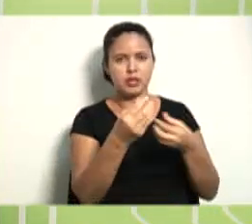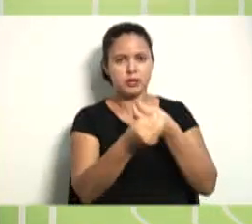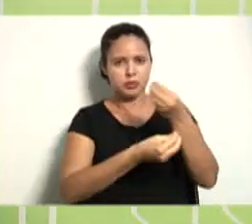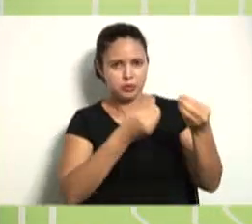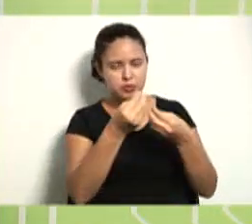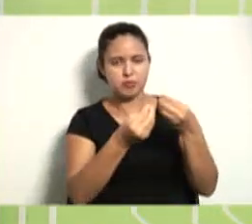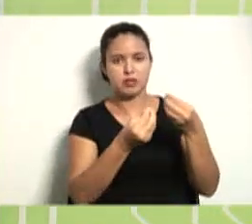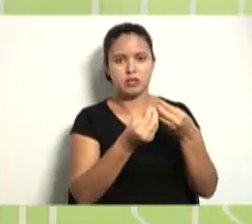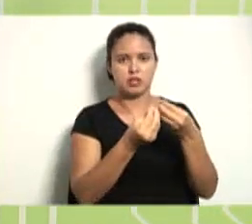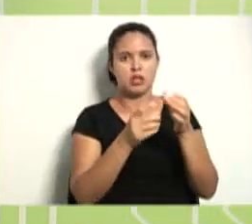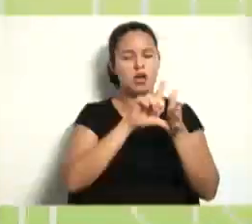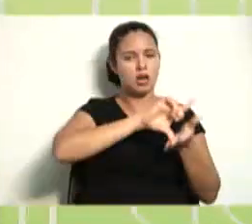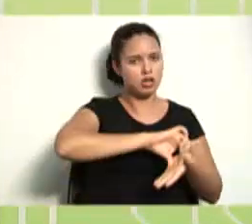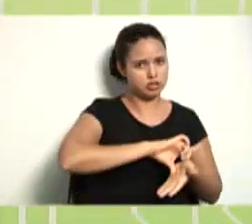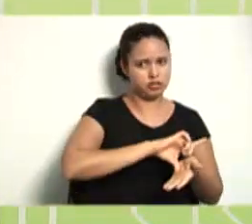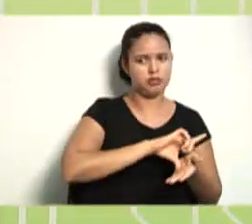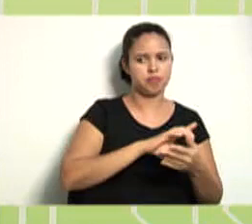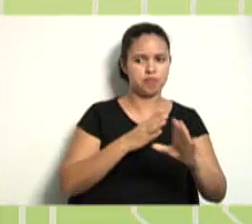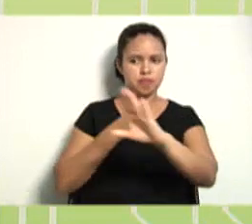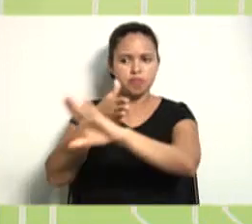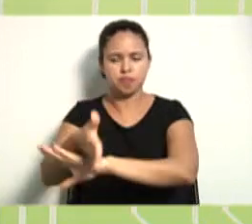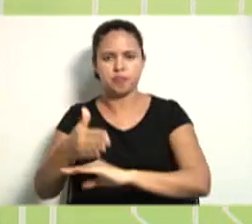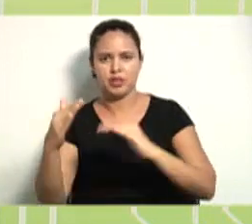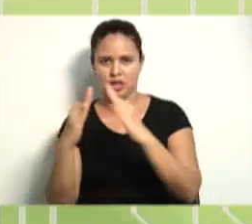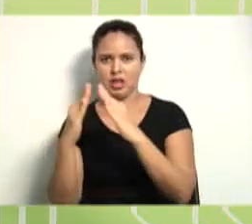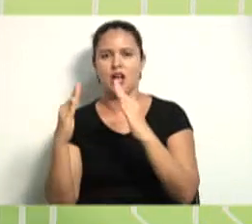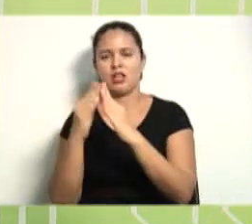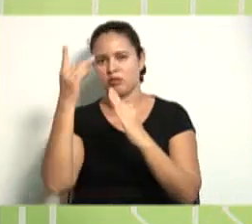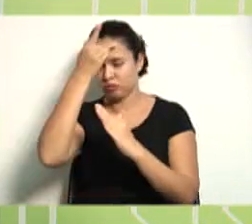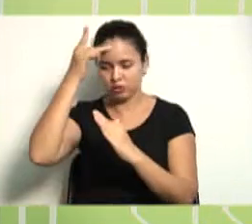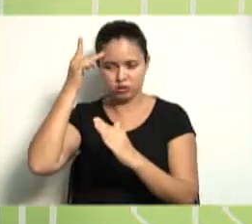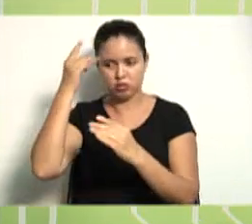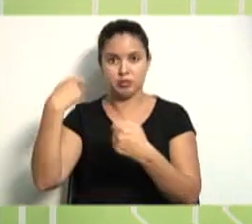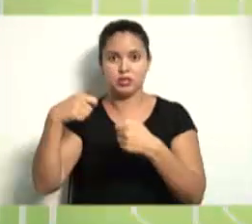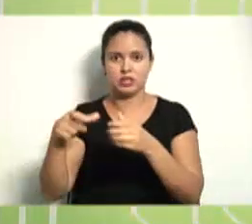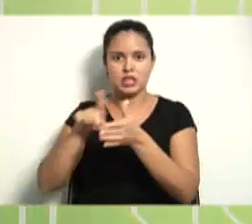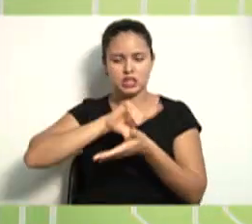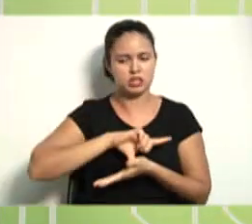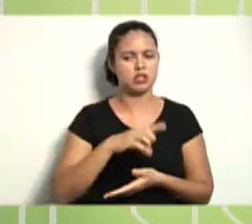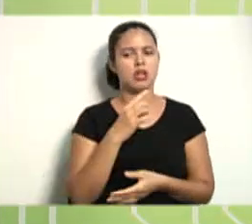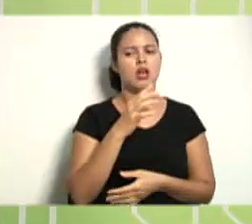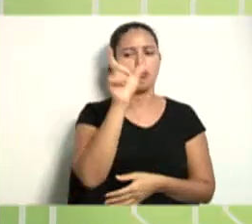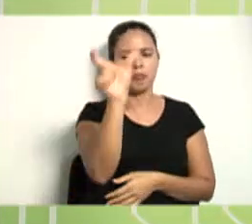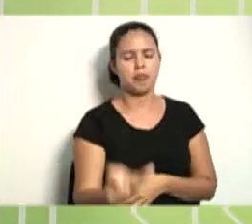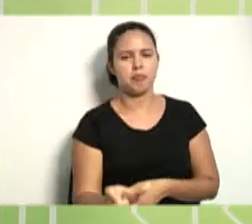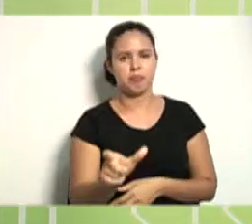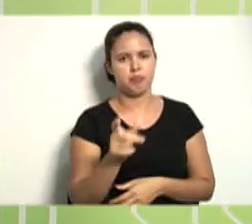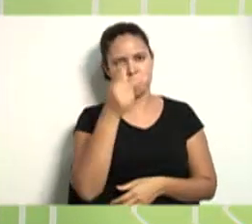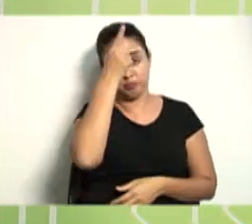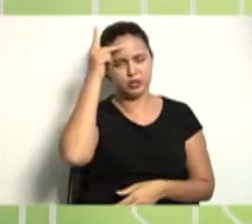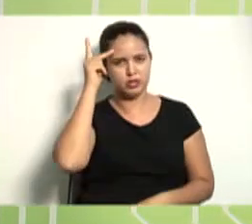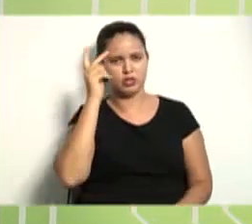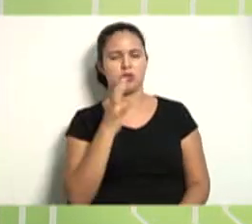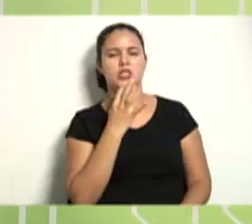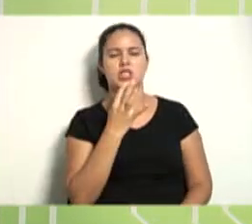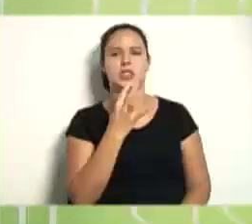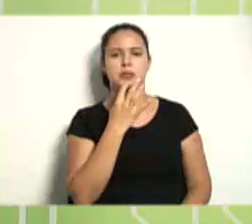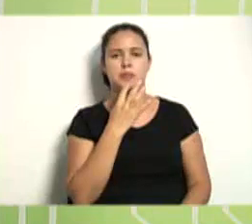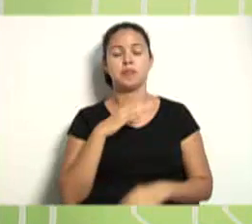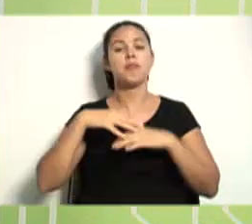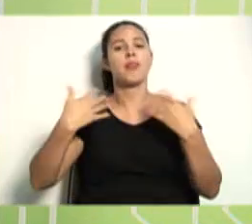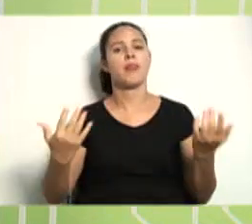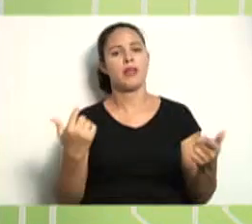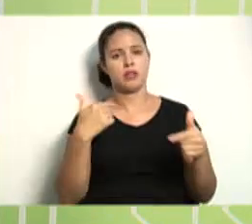do João, a gente conhece primeiro o João. Então, vamos lá para o nosso slide. O trabalho, ele pode ser